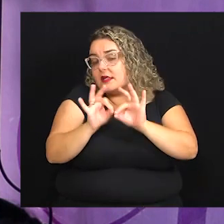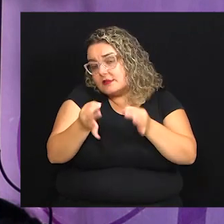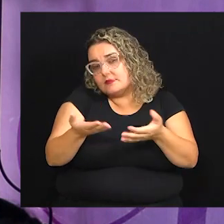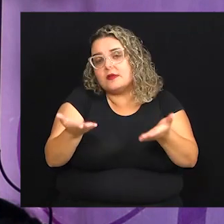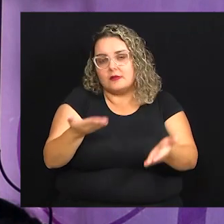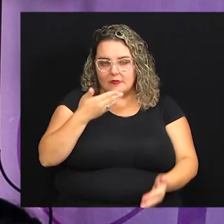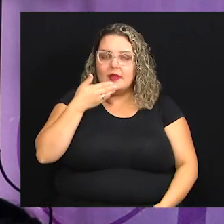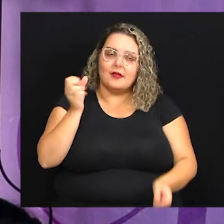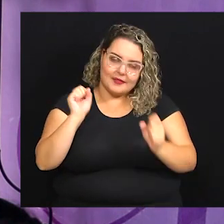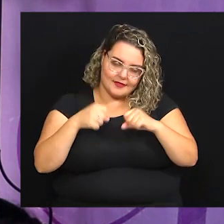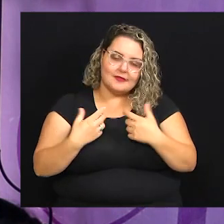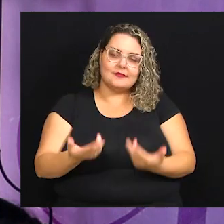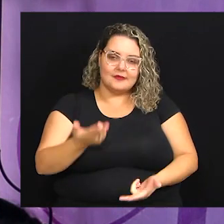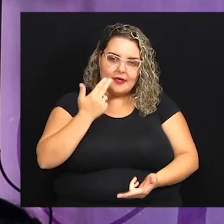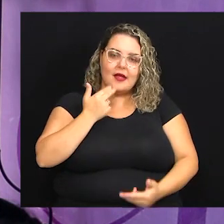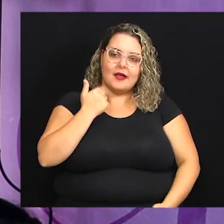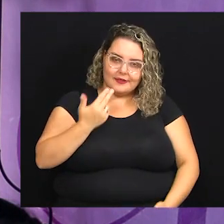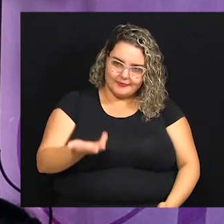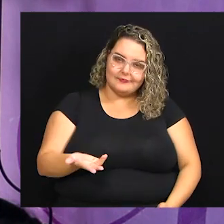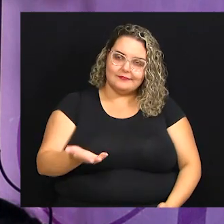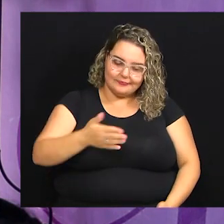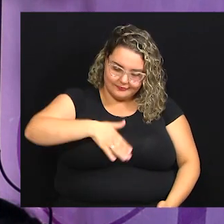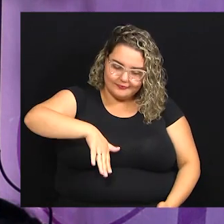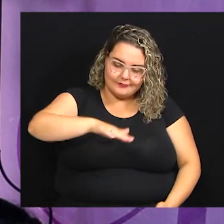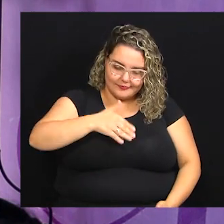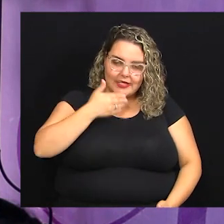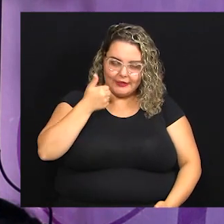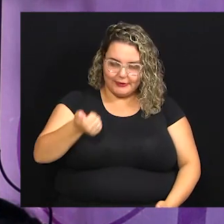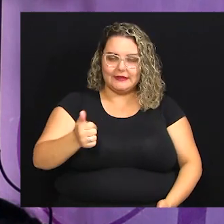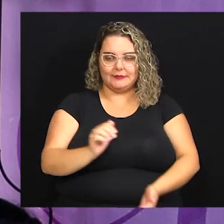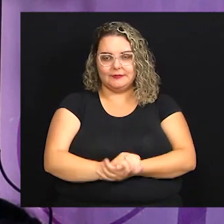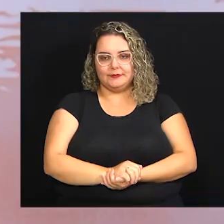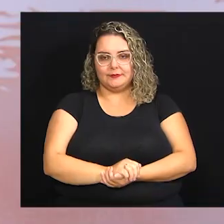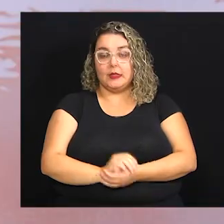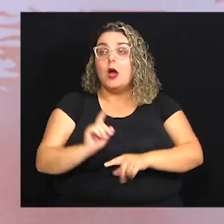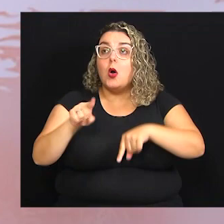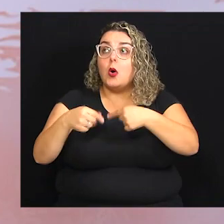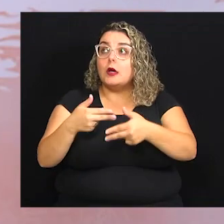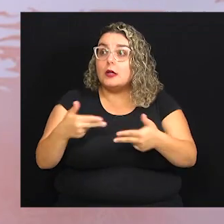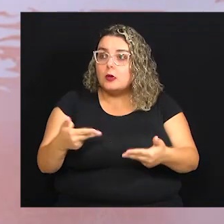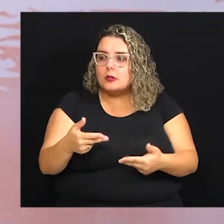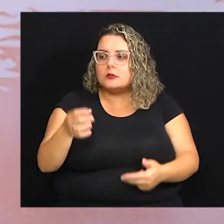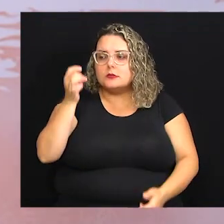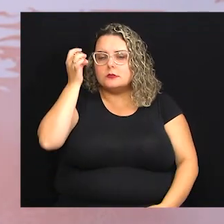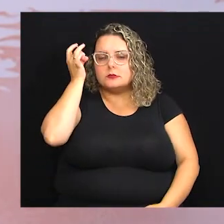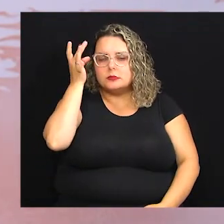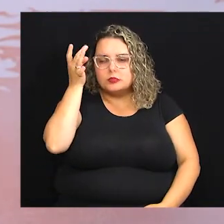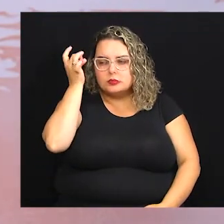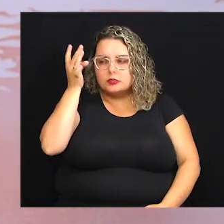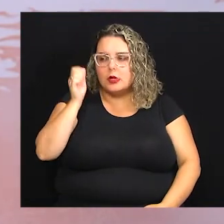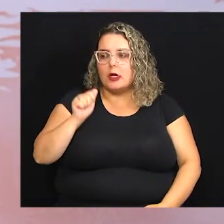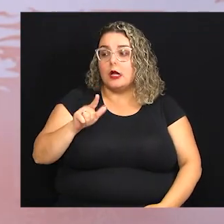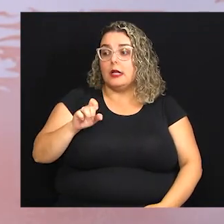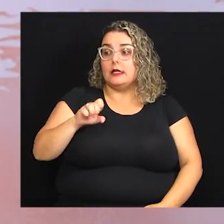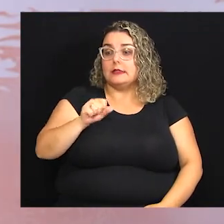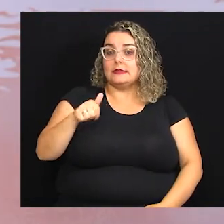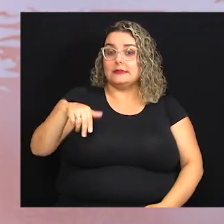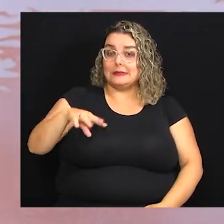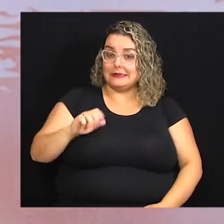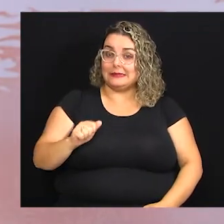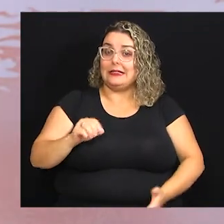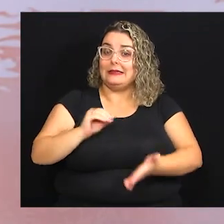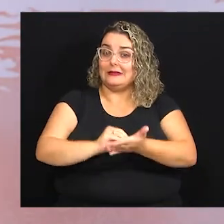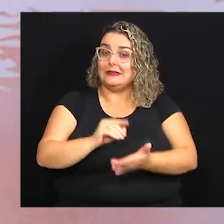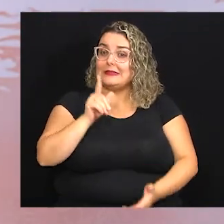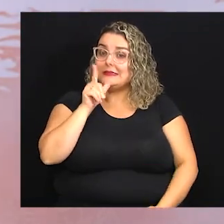muito simples, então melhora sim. A nutrição, ela melhora muito. Outra coisa que costuma dar muita dor de cabeça, Alessandra, falta